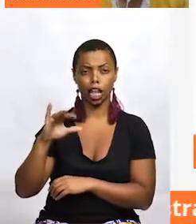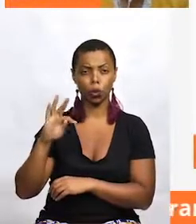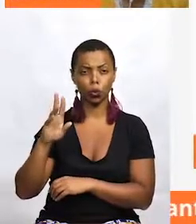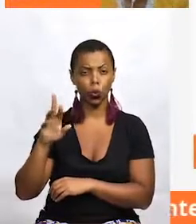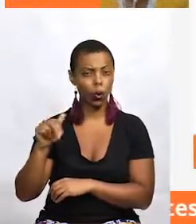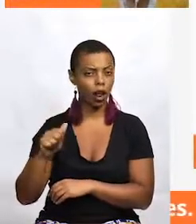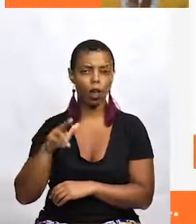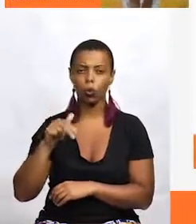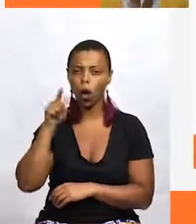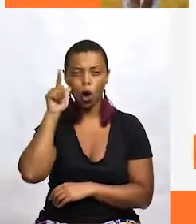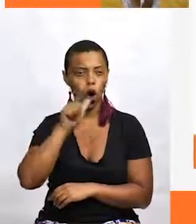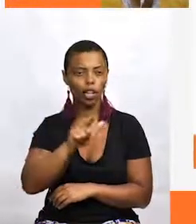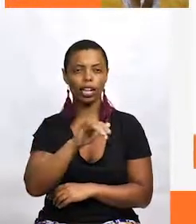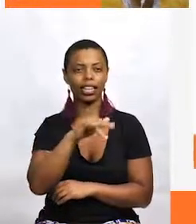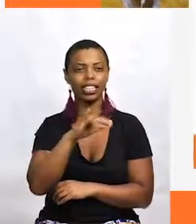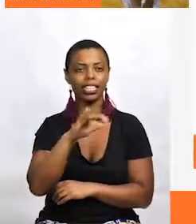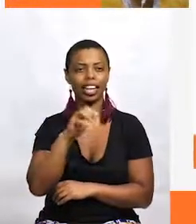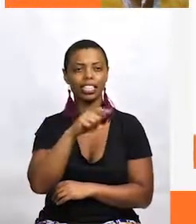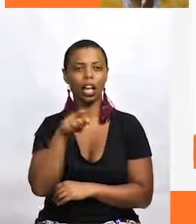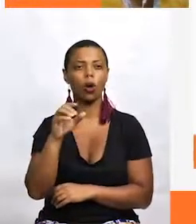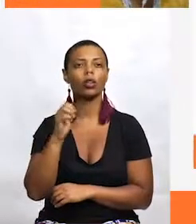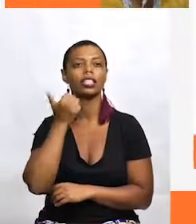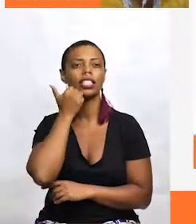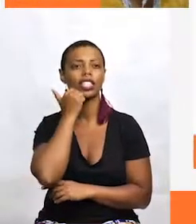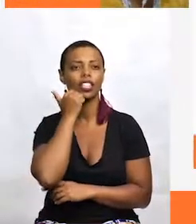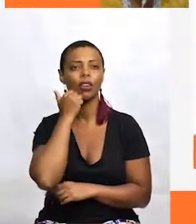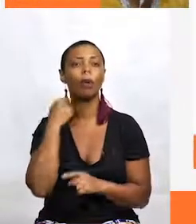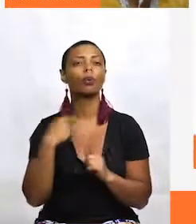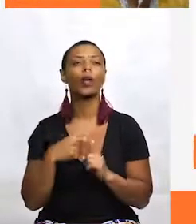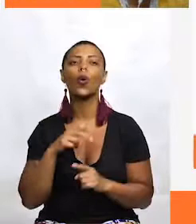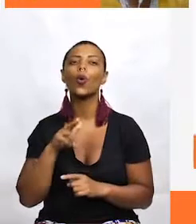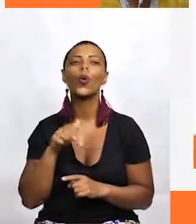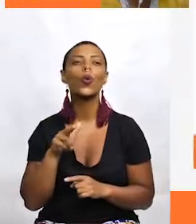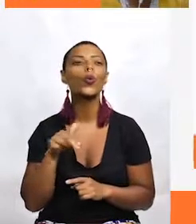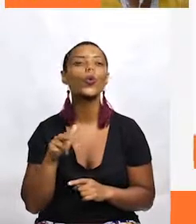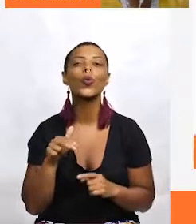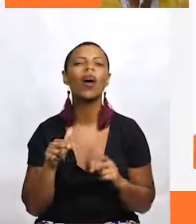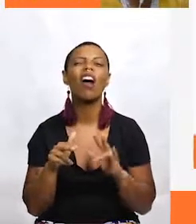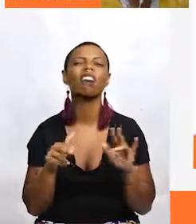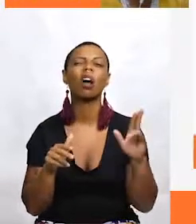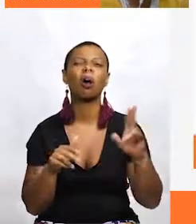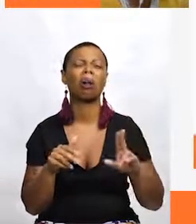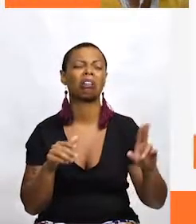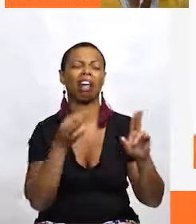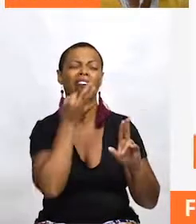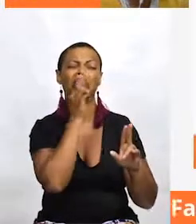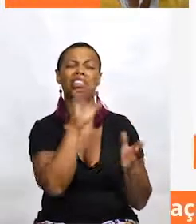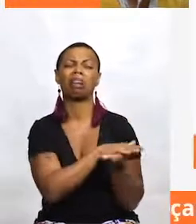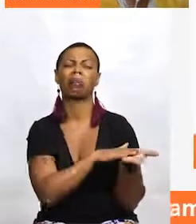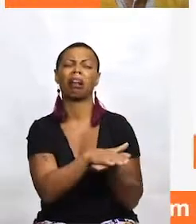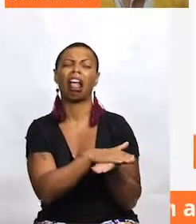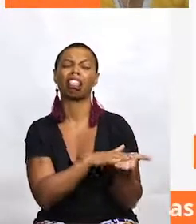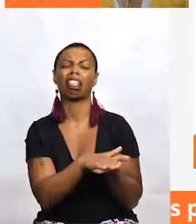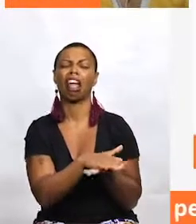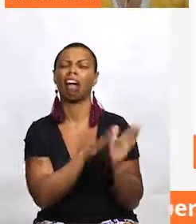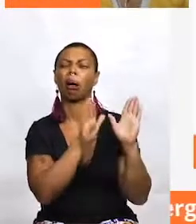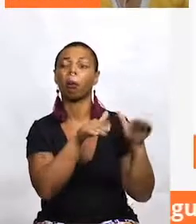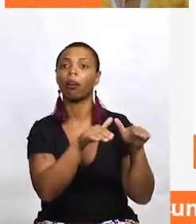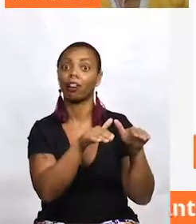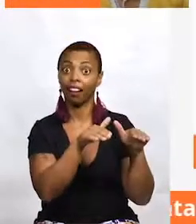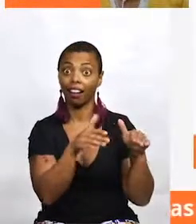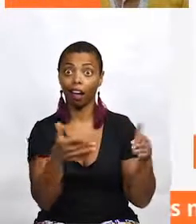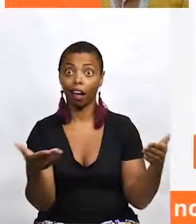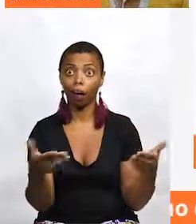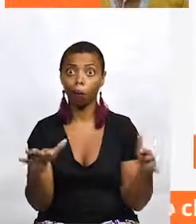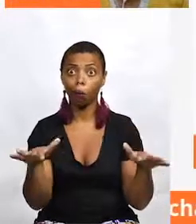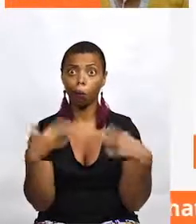científica, porque eu nunca ia usar física para nada. Olha só se eles estão me vendo agora.